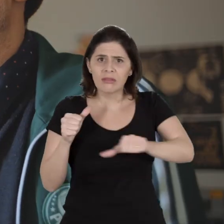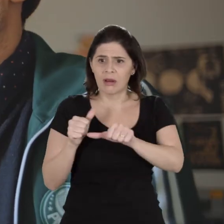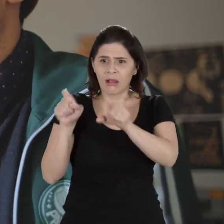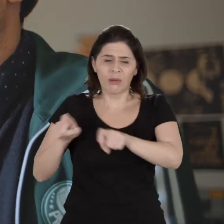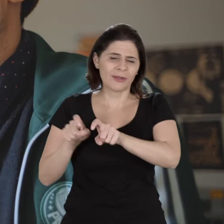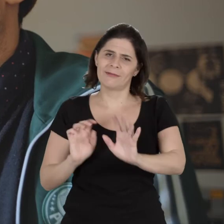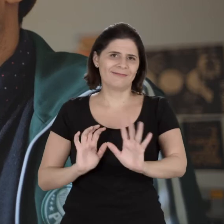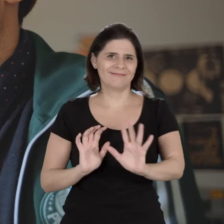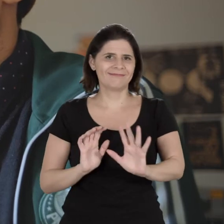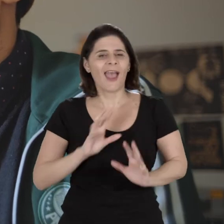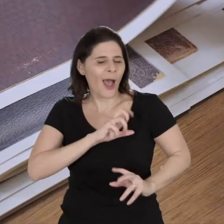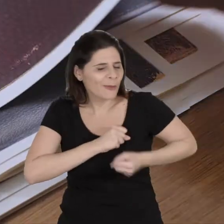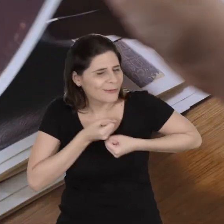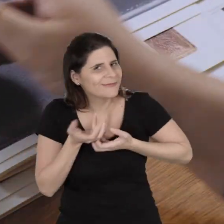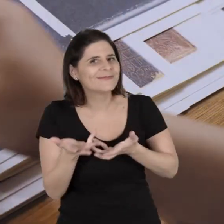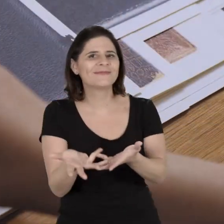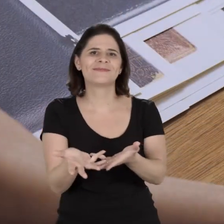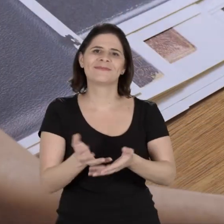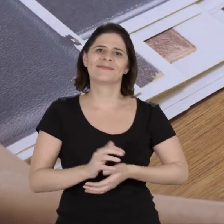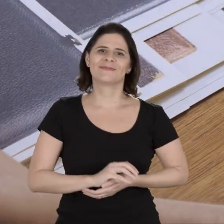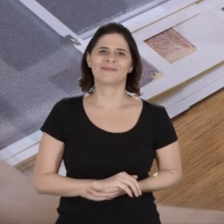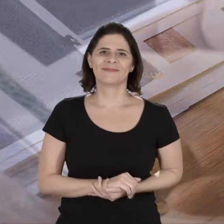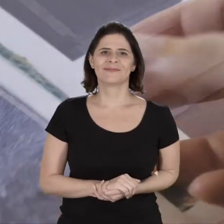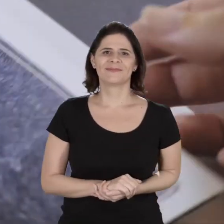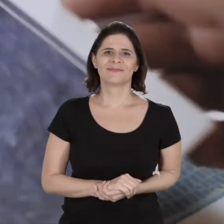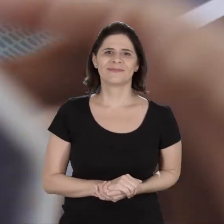hippie até falar, mas é bastante amor.